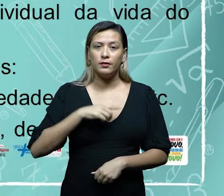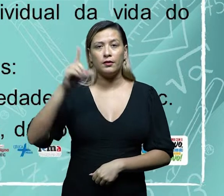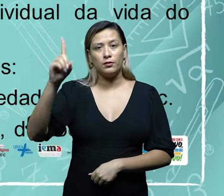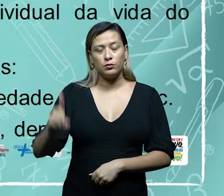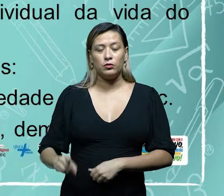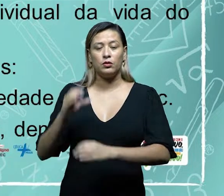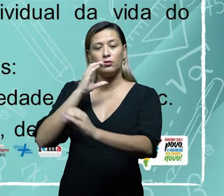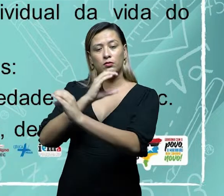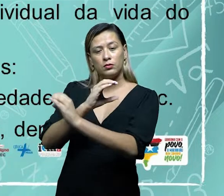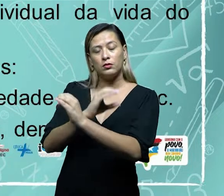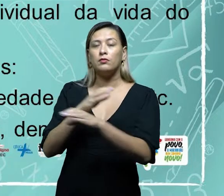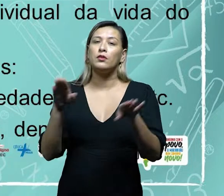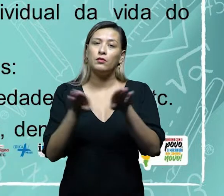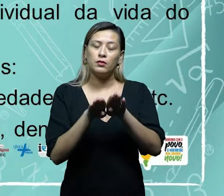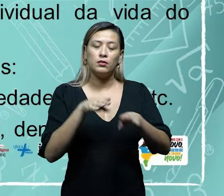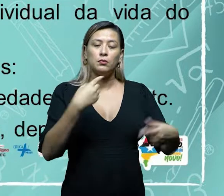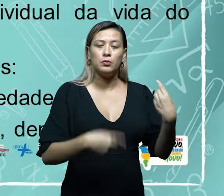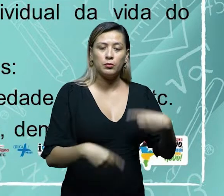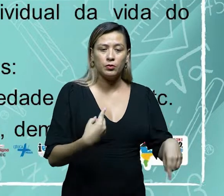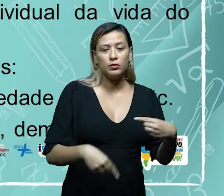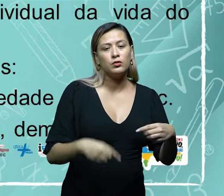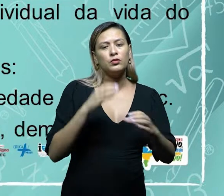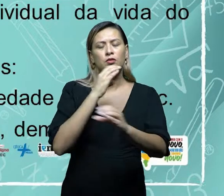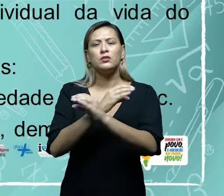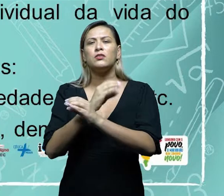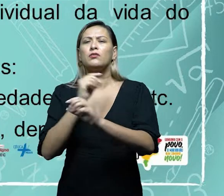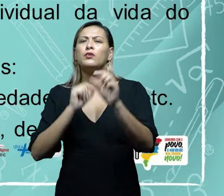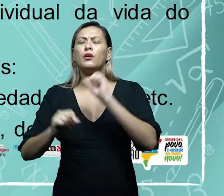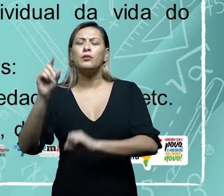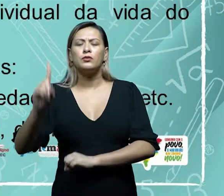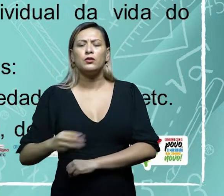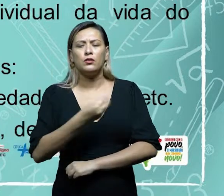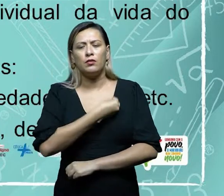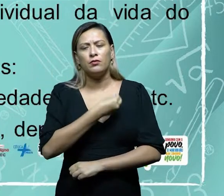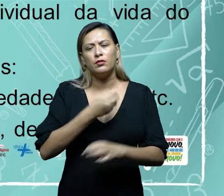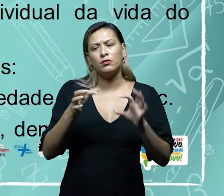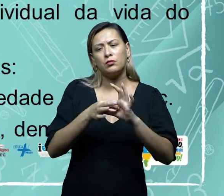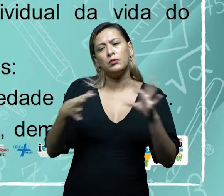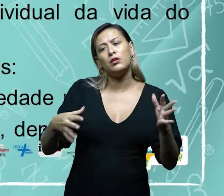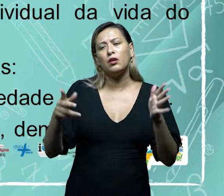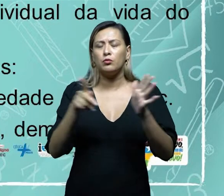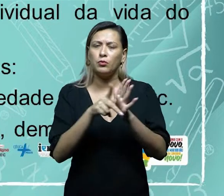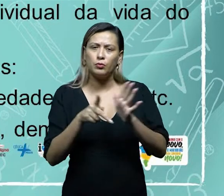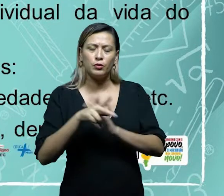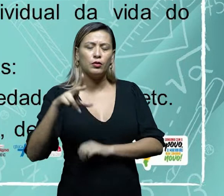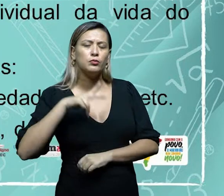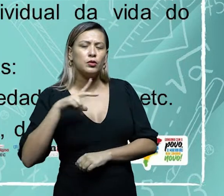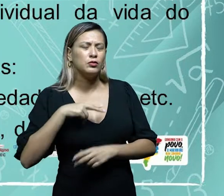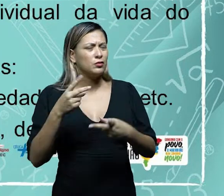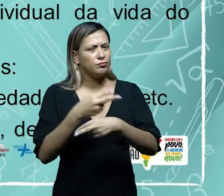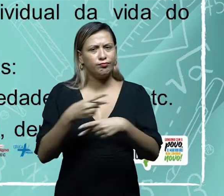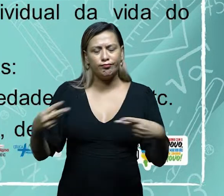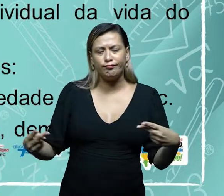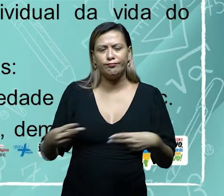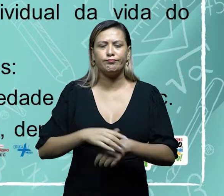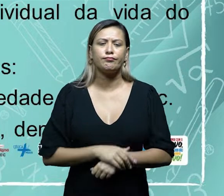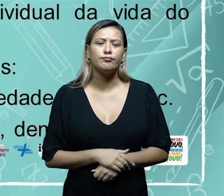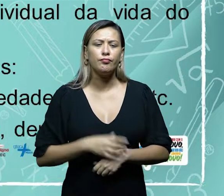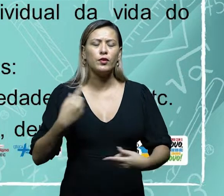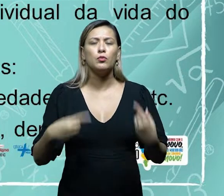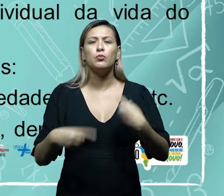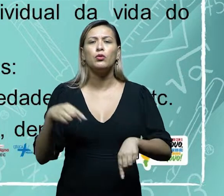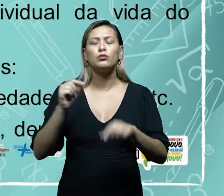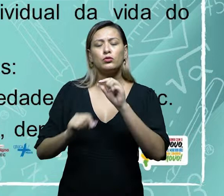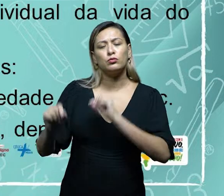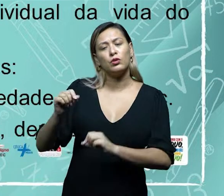e direitos políticos. Os direitos civis, direito à vida, direito à liberdade, direito à propriedade e etc. Tá bom? Os direitos políticos são o